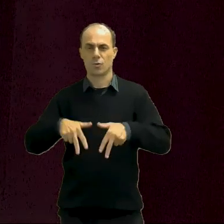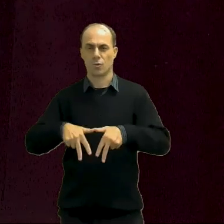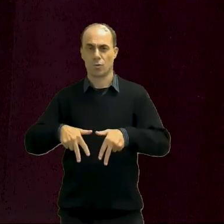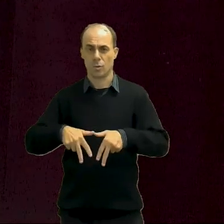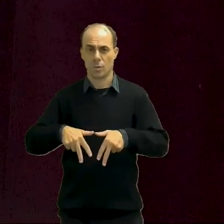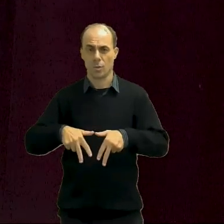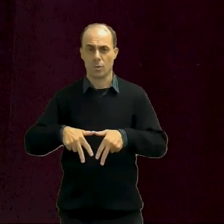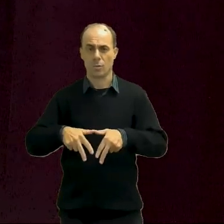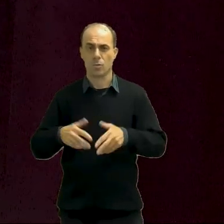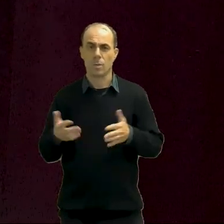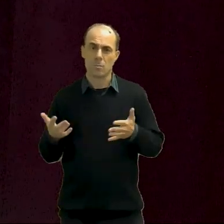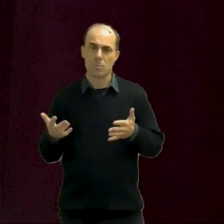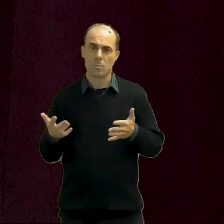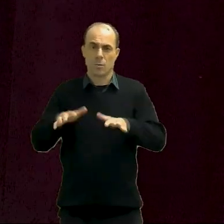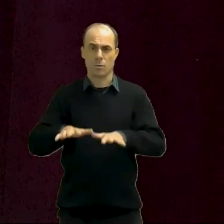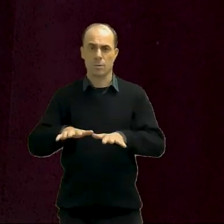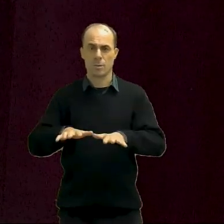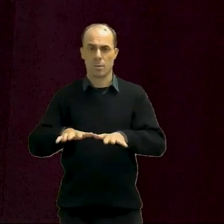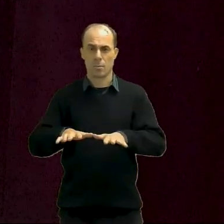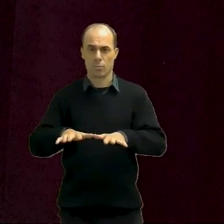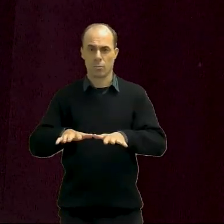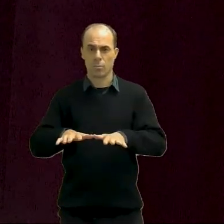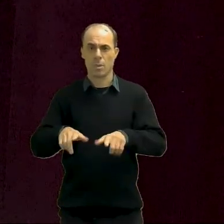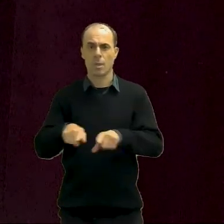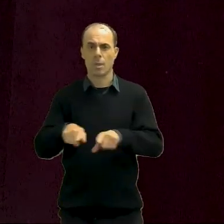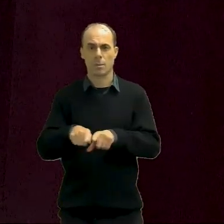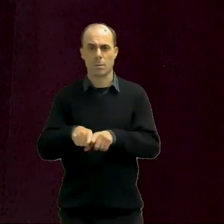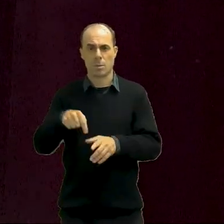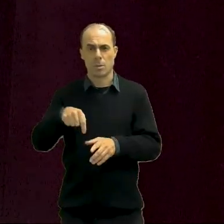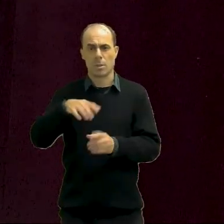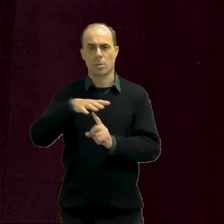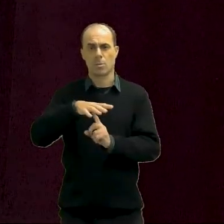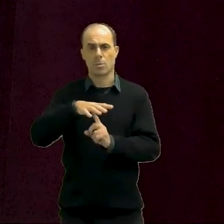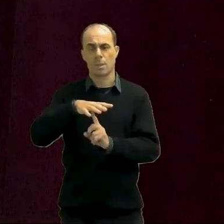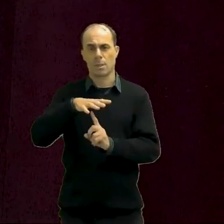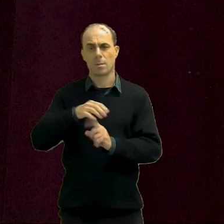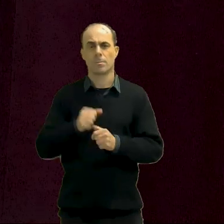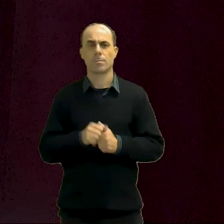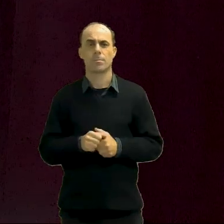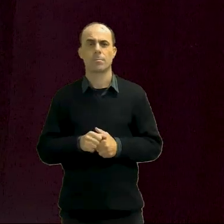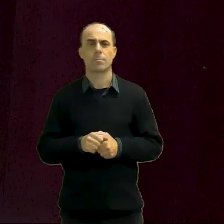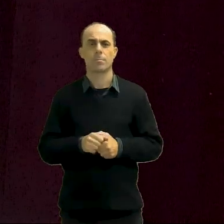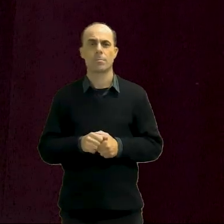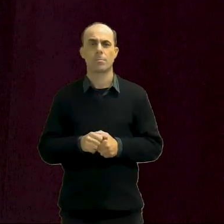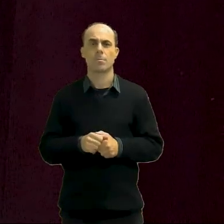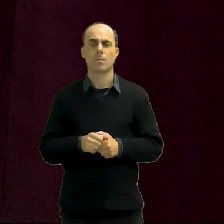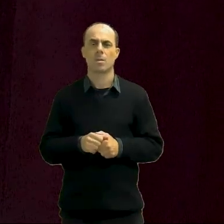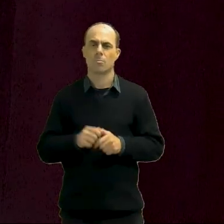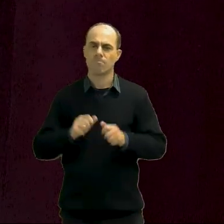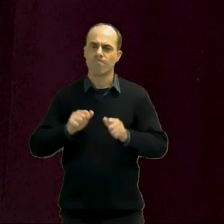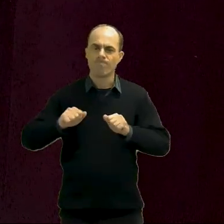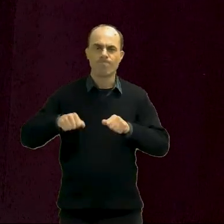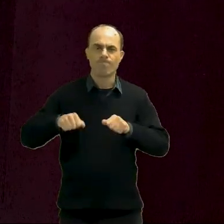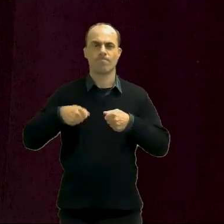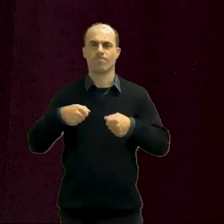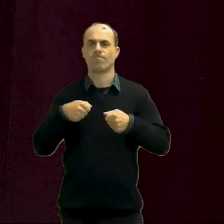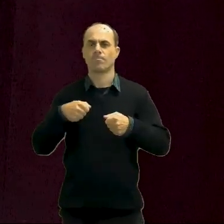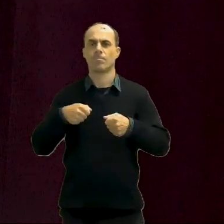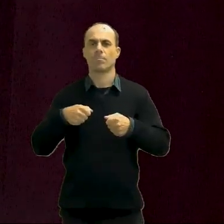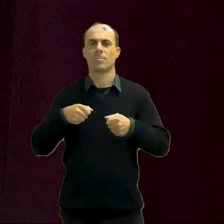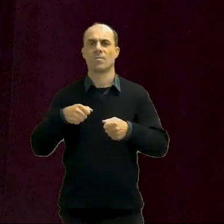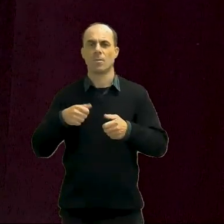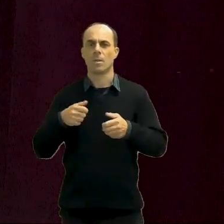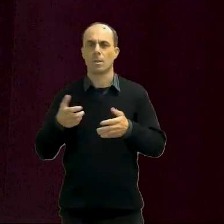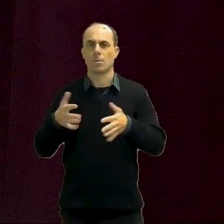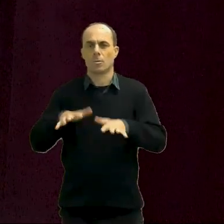no TRE né do Paraná o nosso Presidente sig ele é um defensor da da inclusão